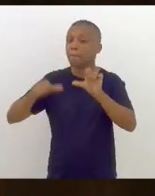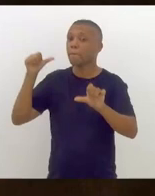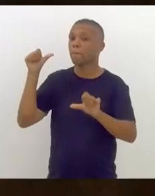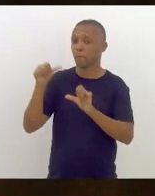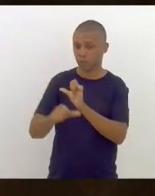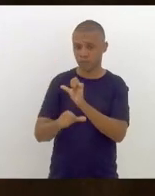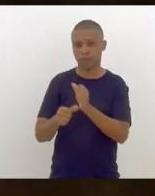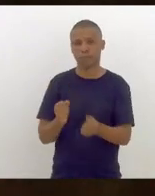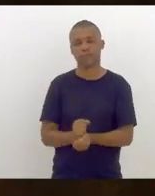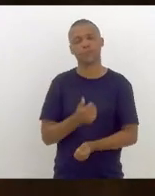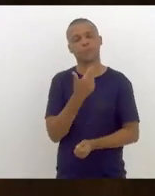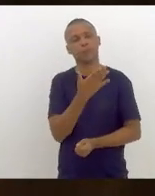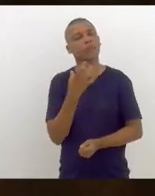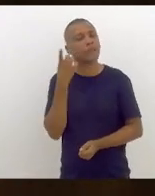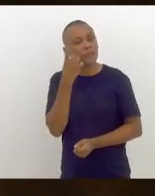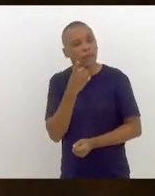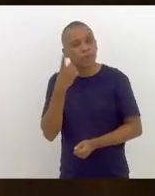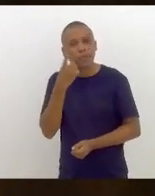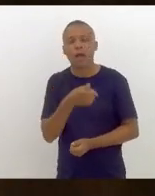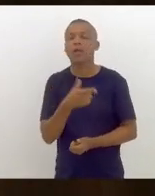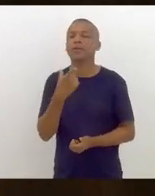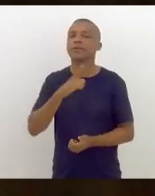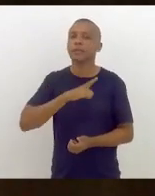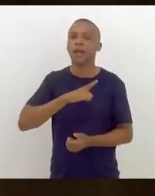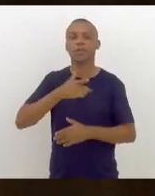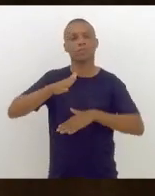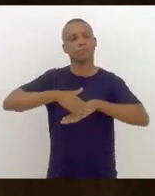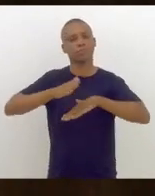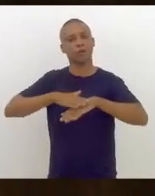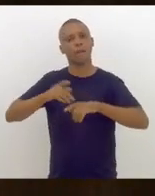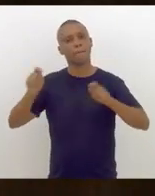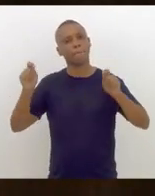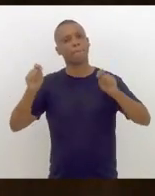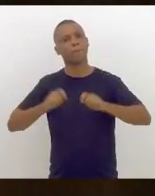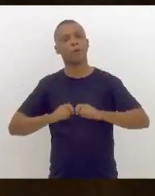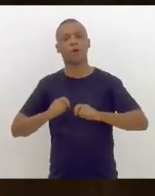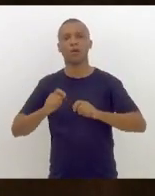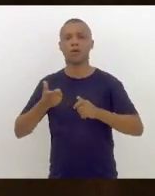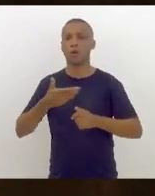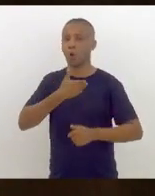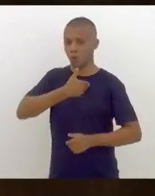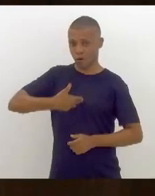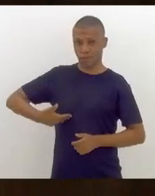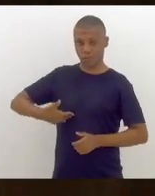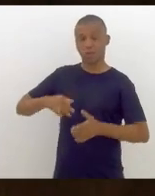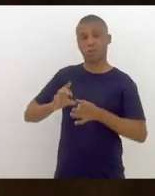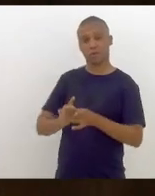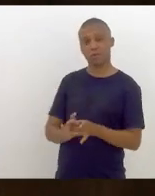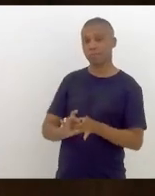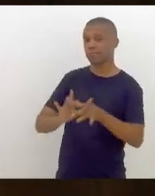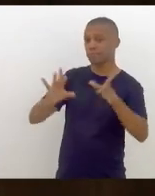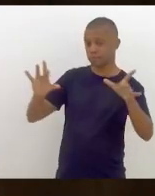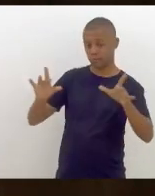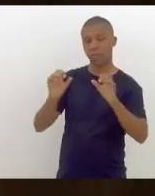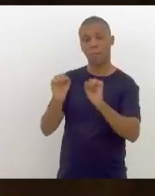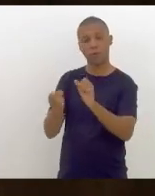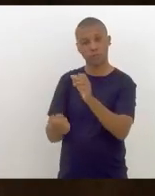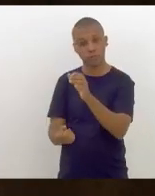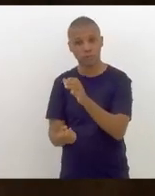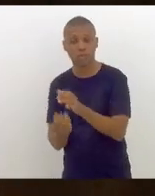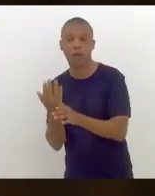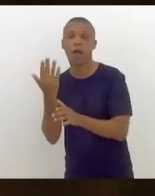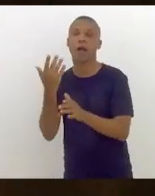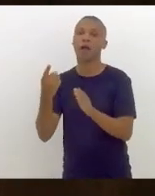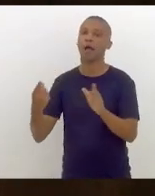excelência dizia ficava o poder autores executivo autorizado a criar através da